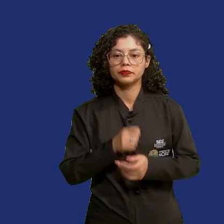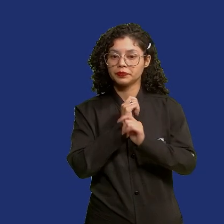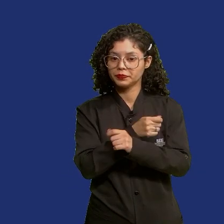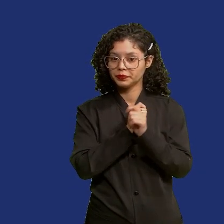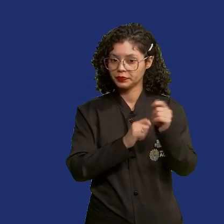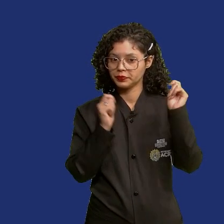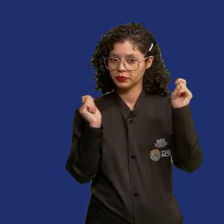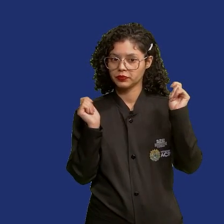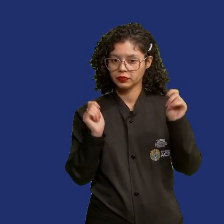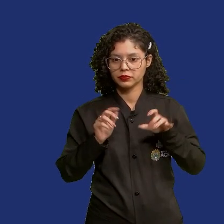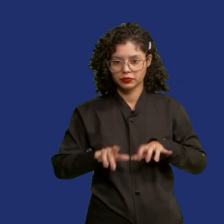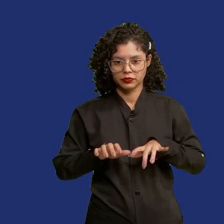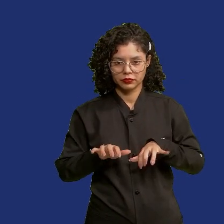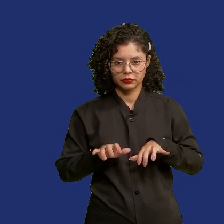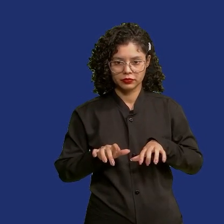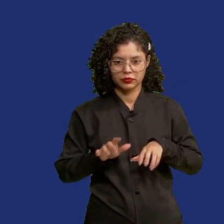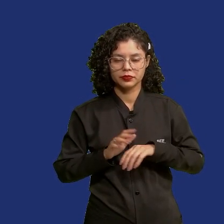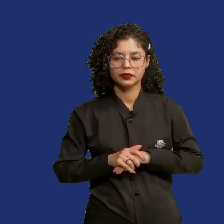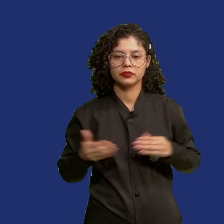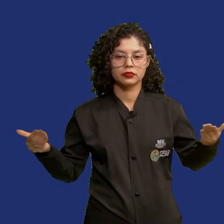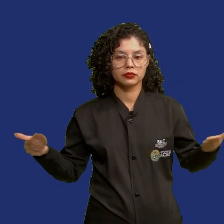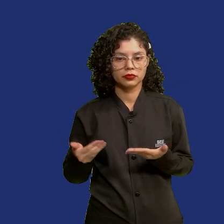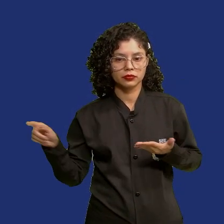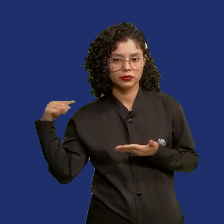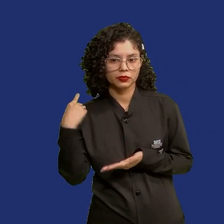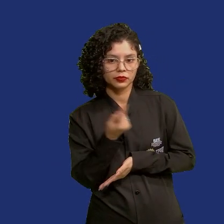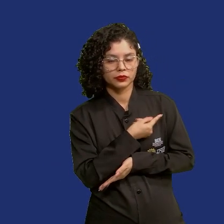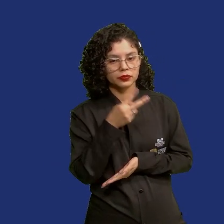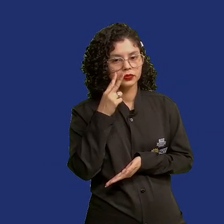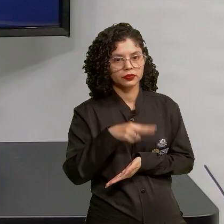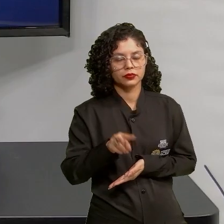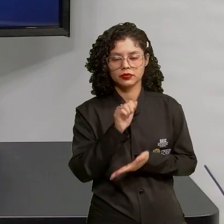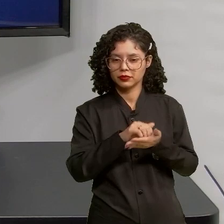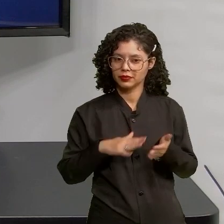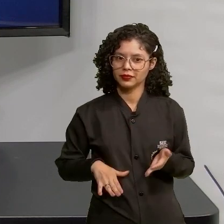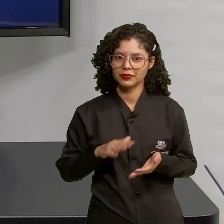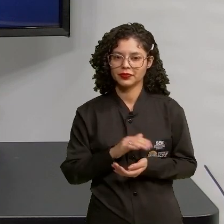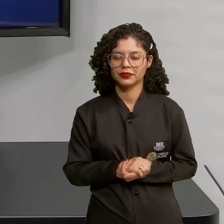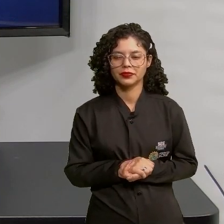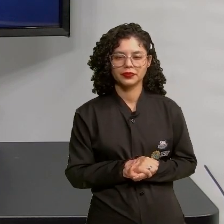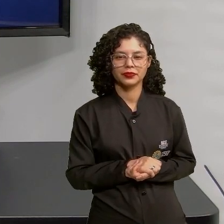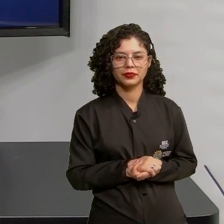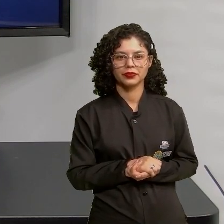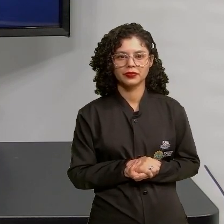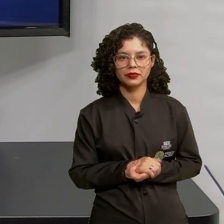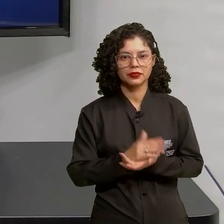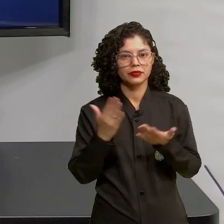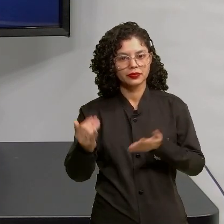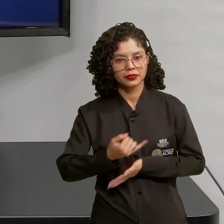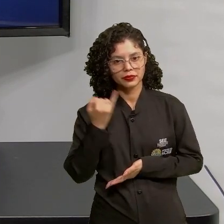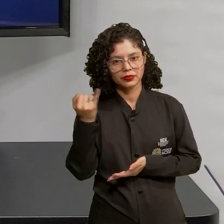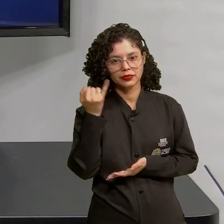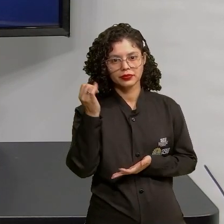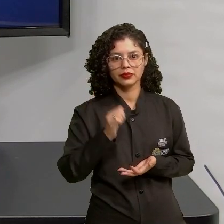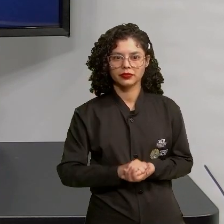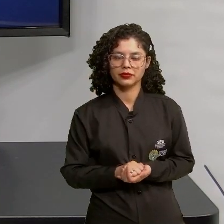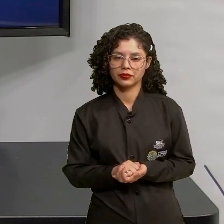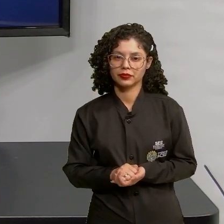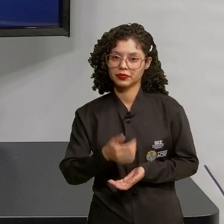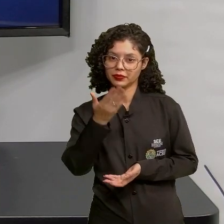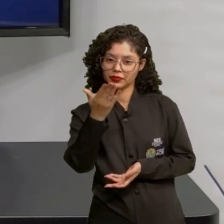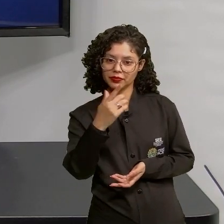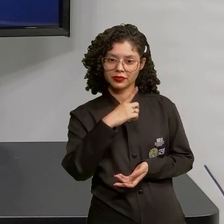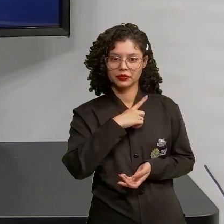percussão e o teclado. Agora, a gente vai para a nossa atividade e é importante que